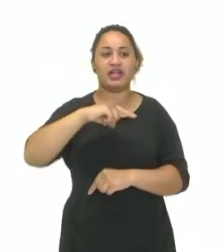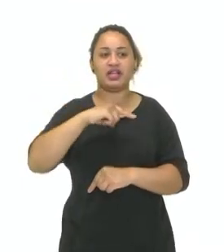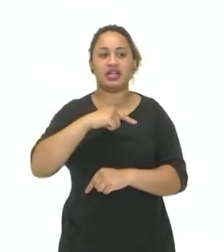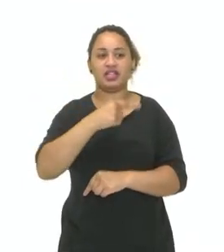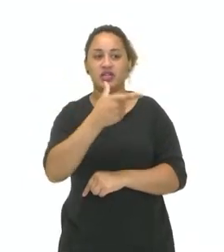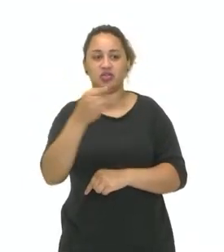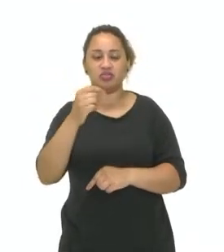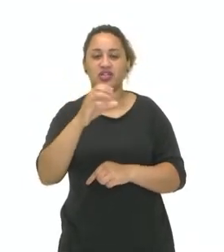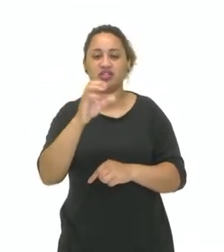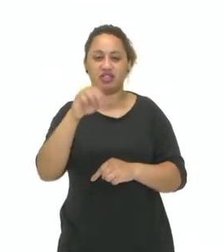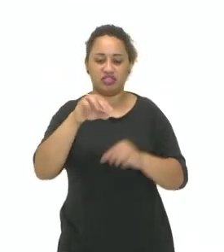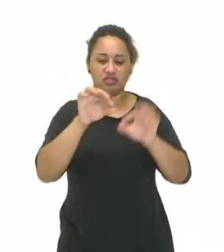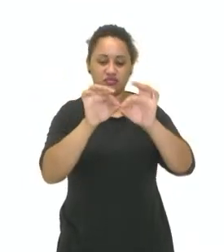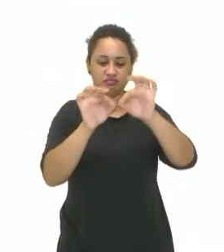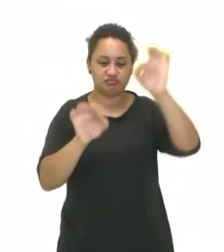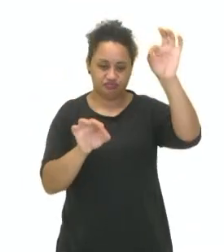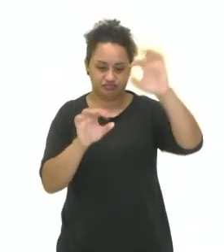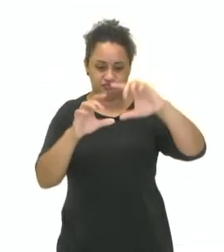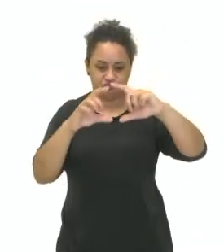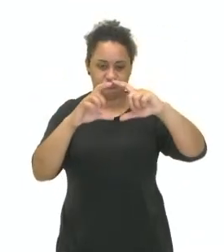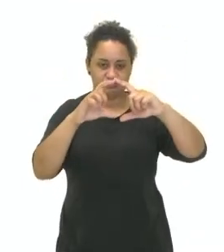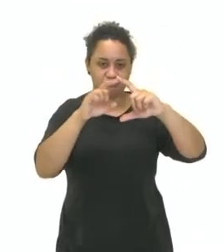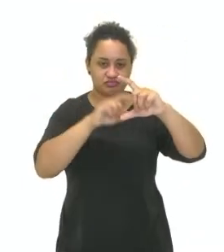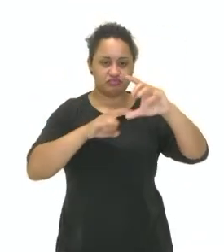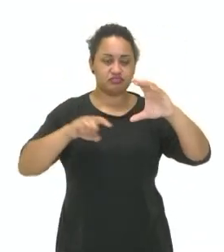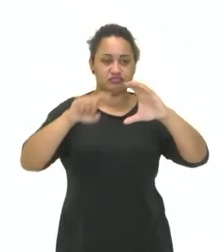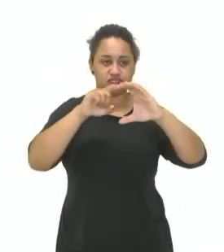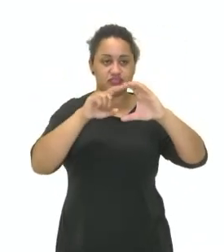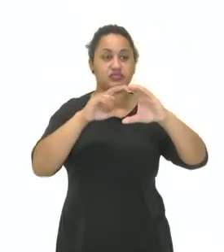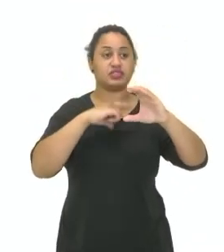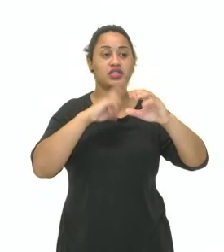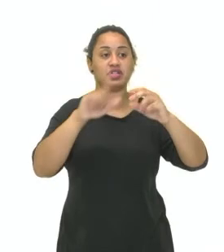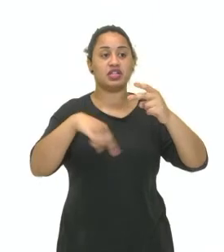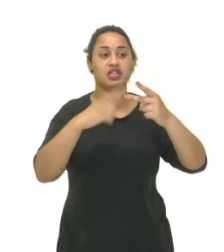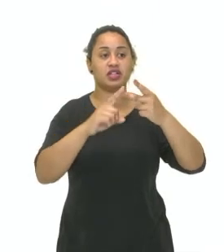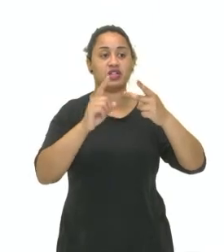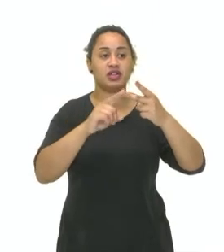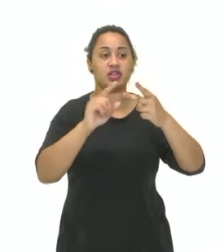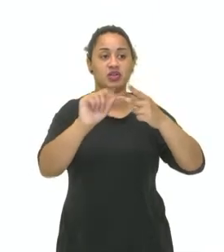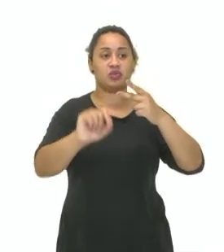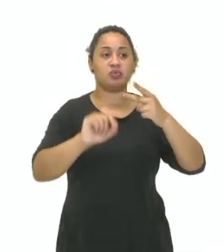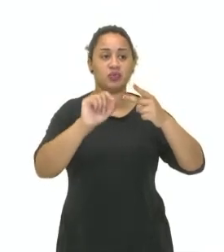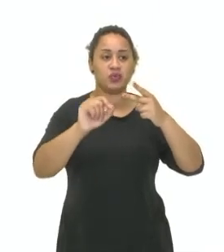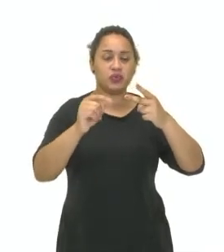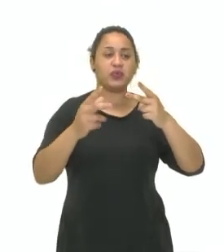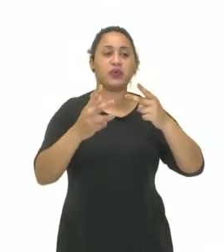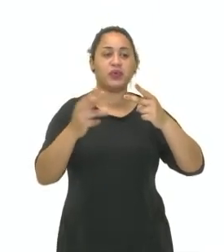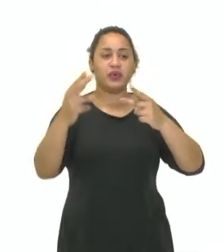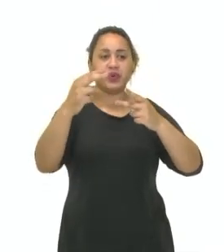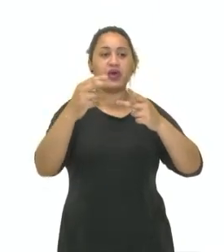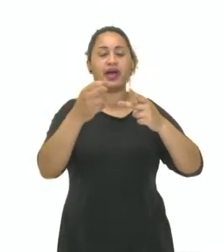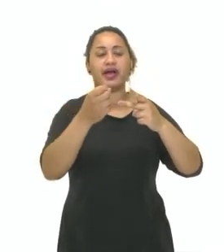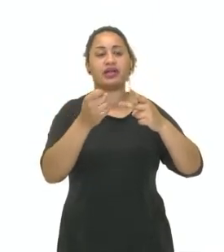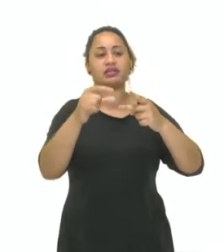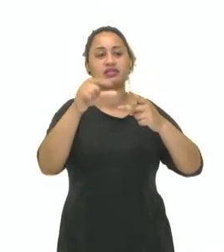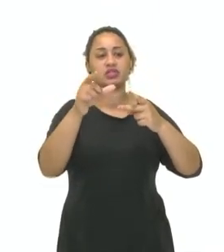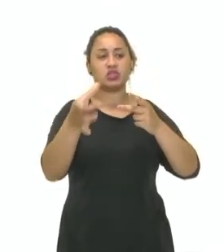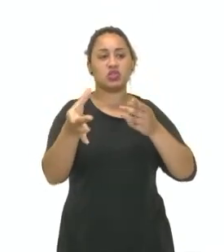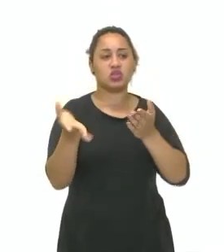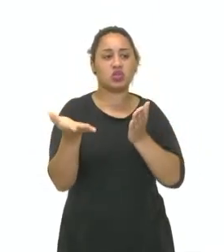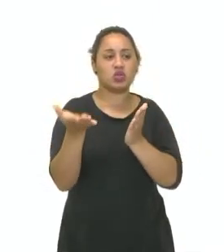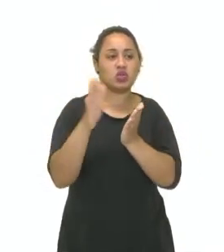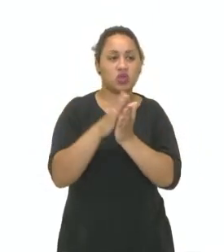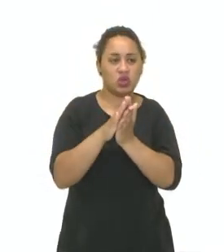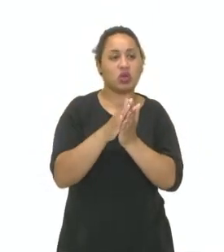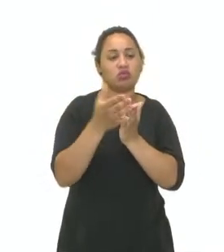de diâmetro. Depois recorte uma série de aletas em volta do círculo e dobre uma das margens